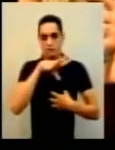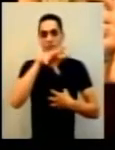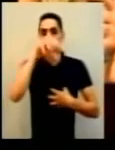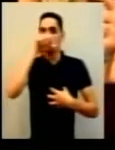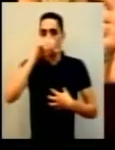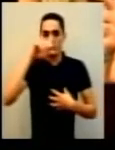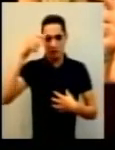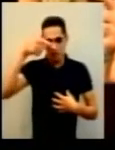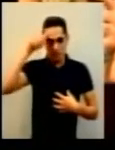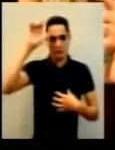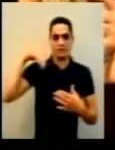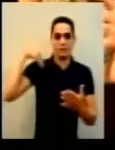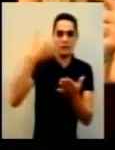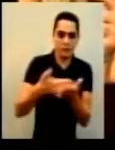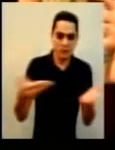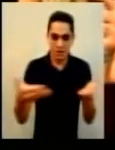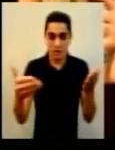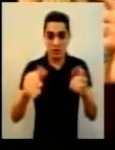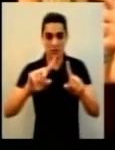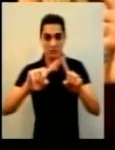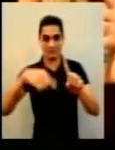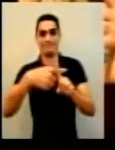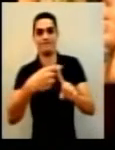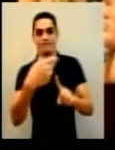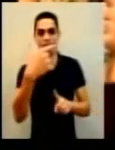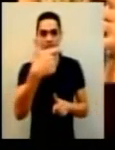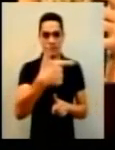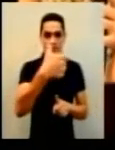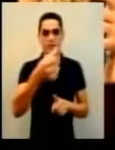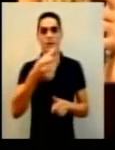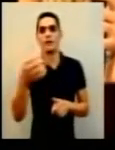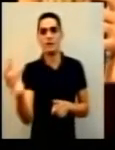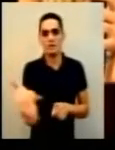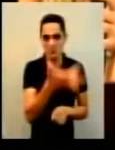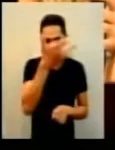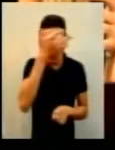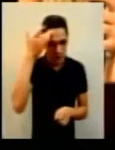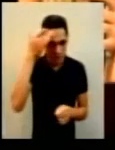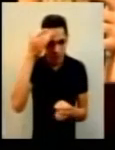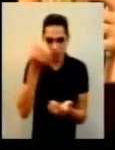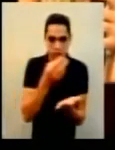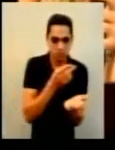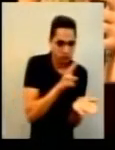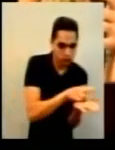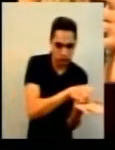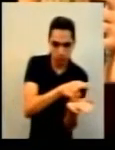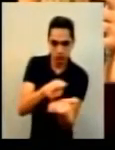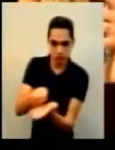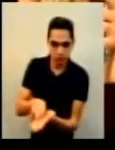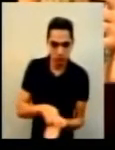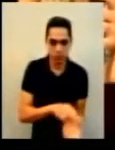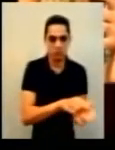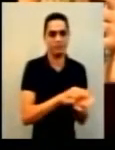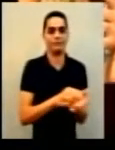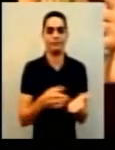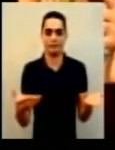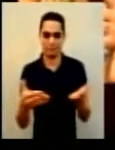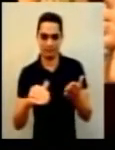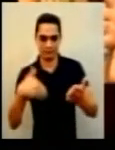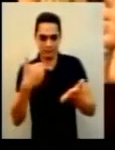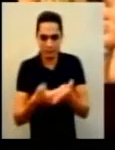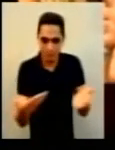para hoje foram mais 26 novas pessoas que internaram, né, novas internações. Internados no momento